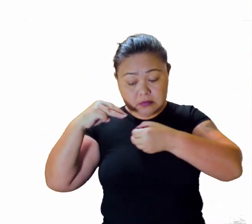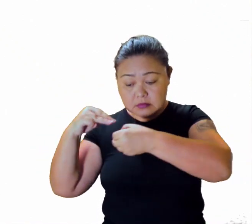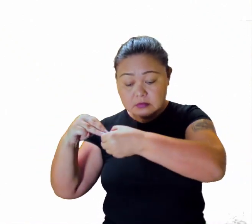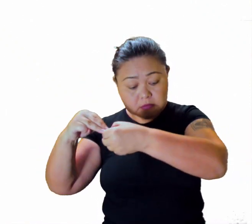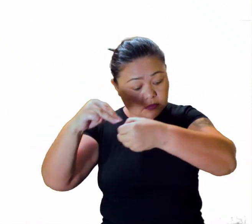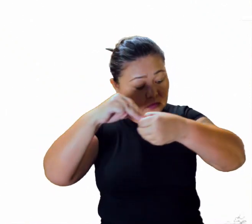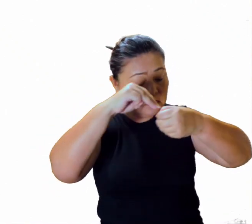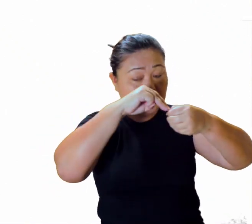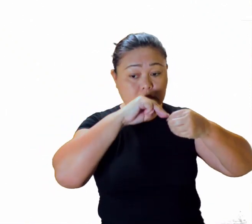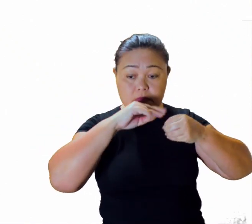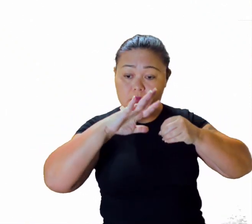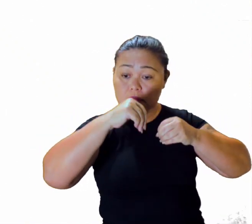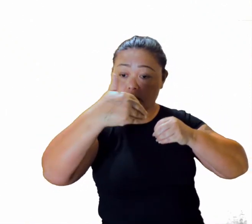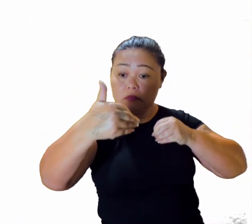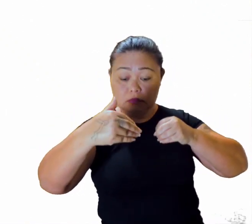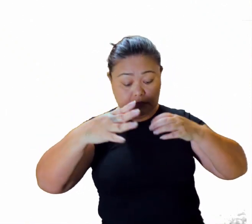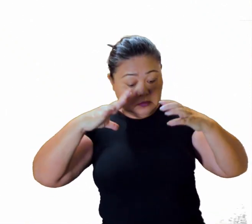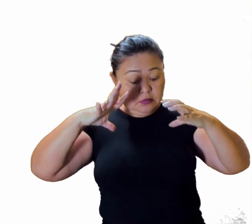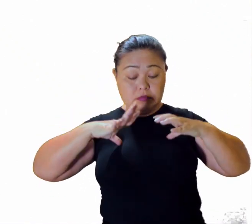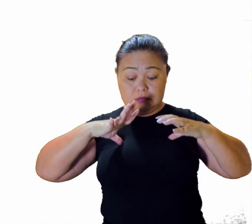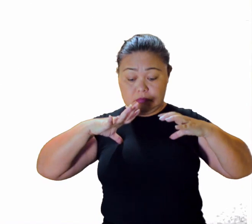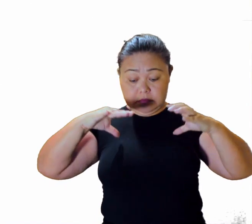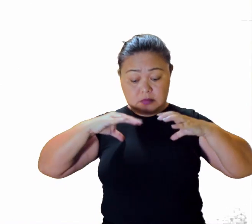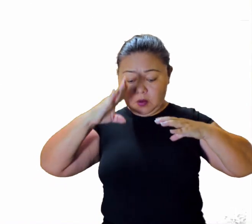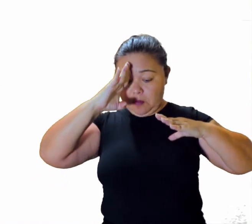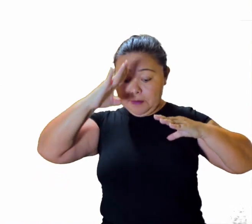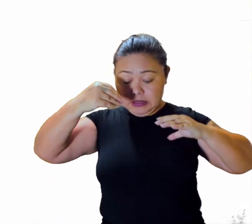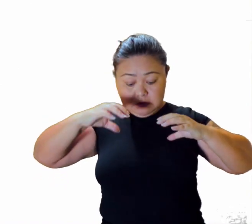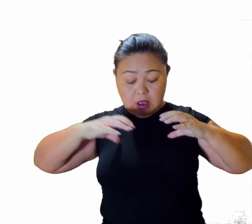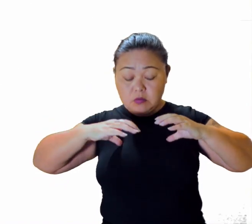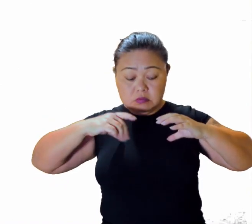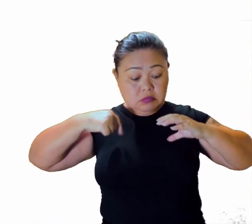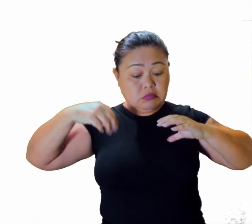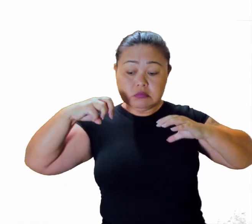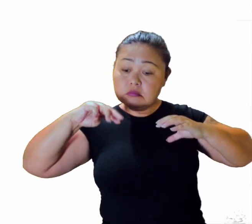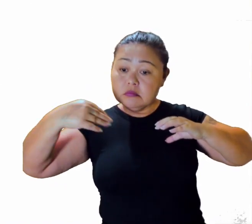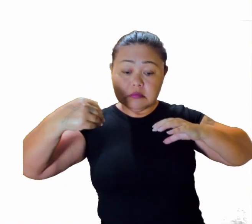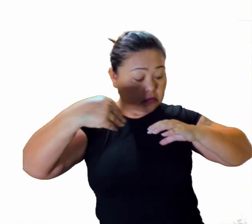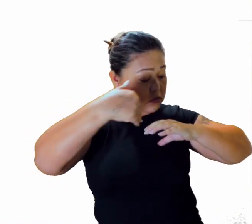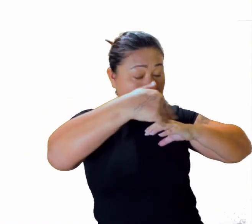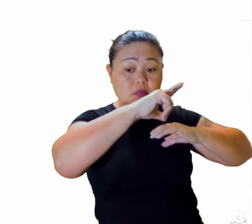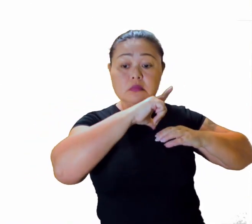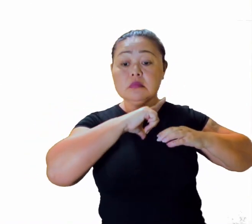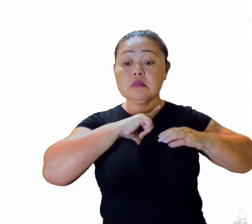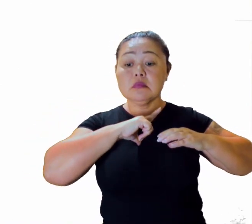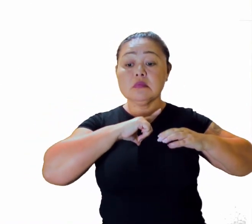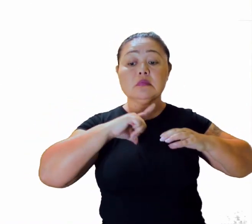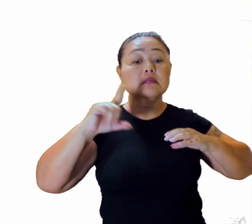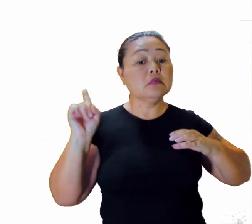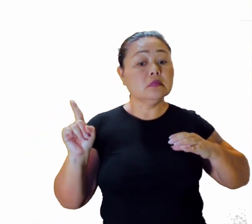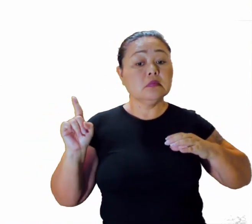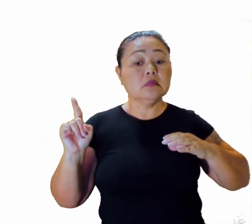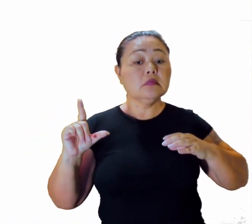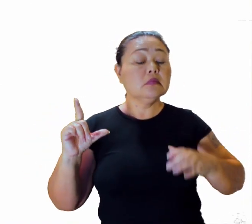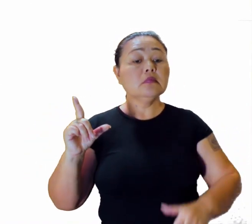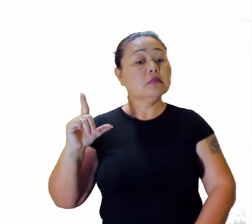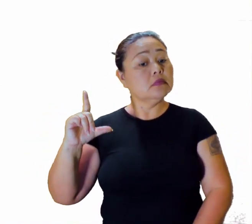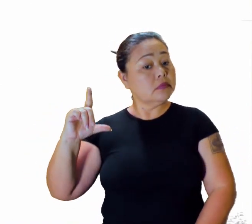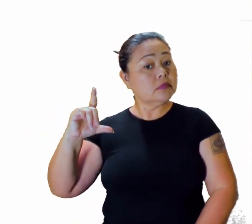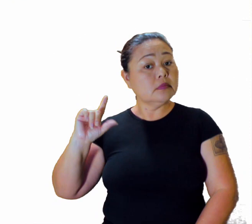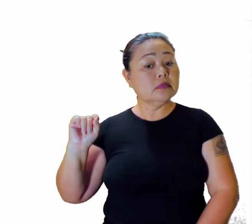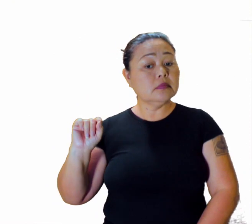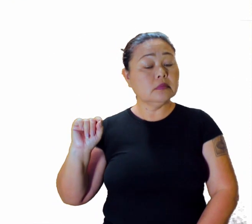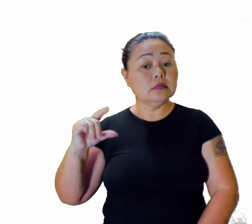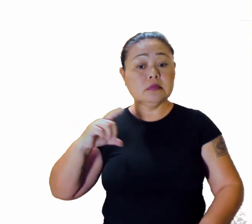municípios em torno de uma cidade principal. Então, a gente viu